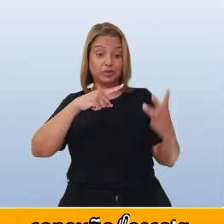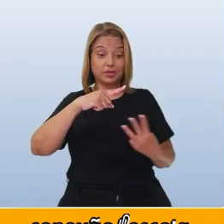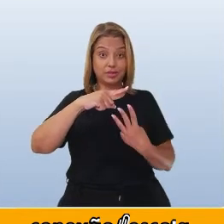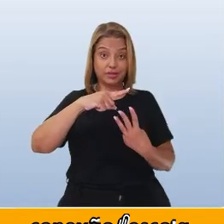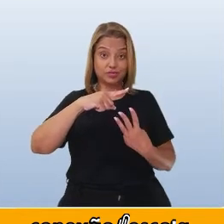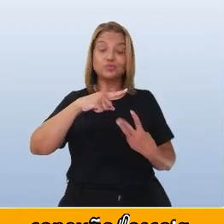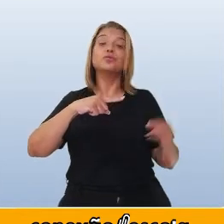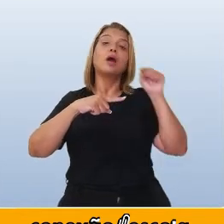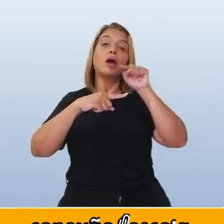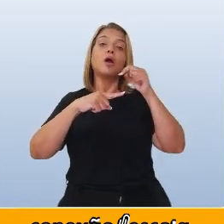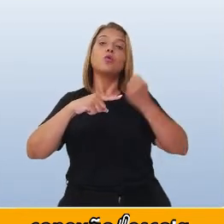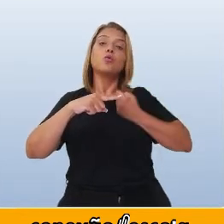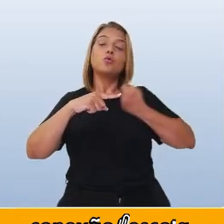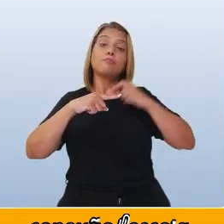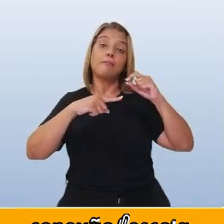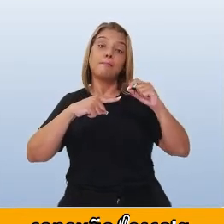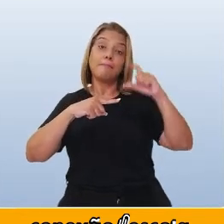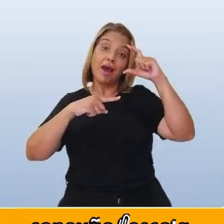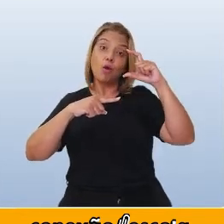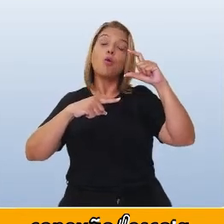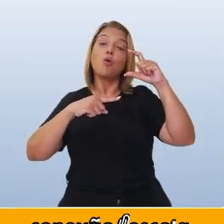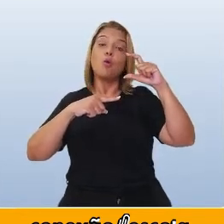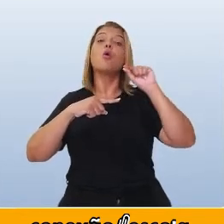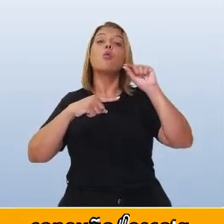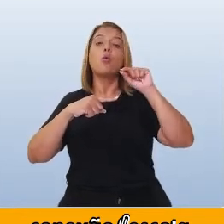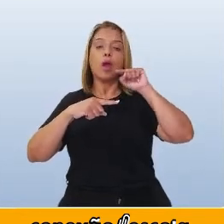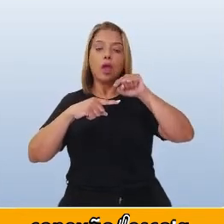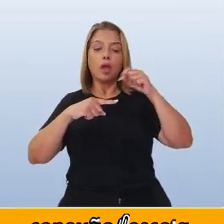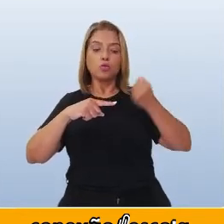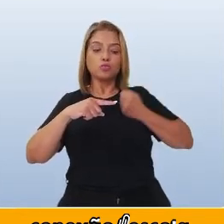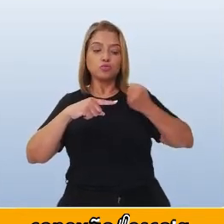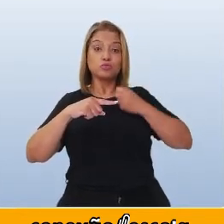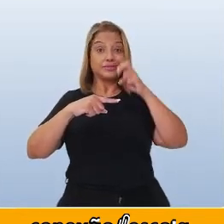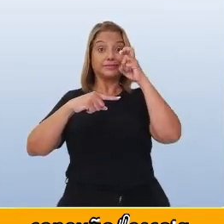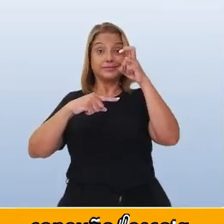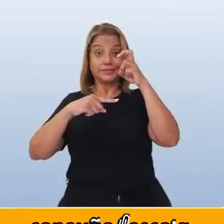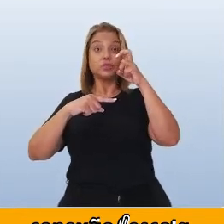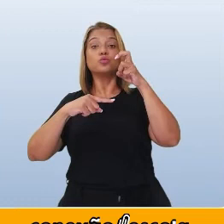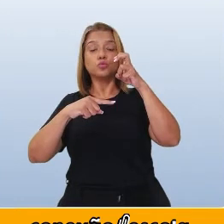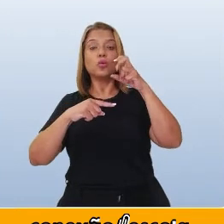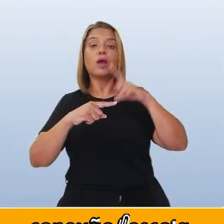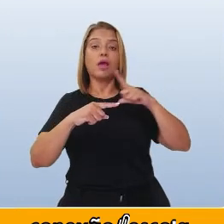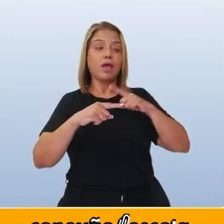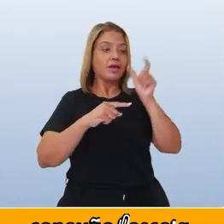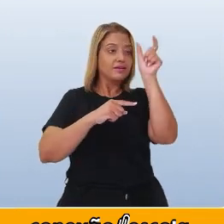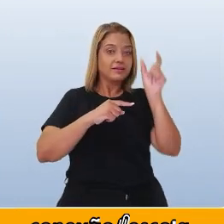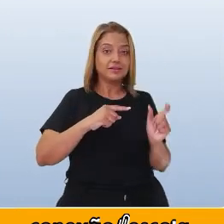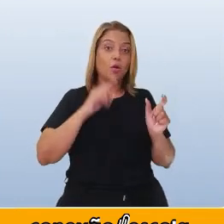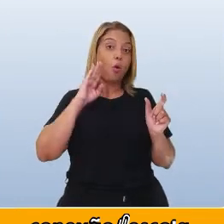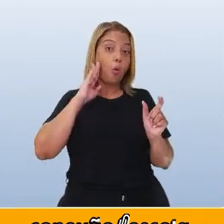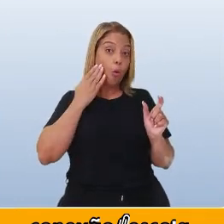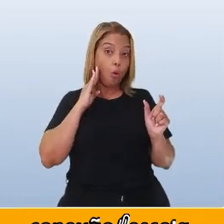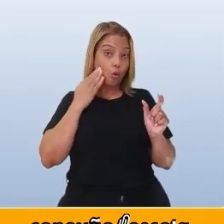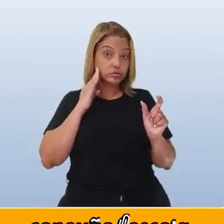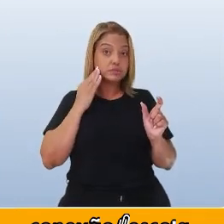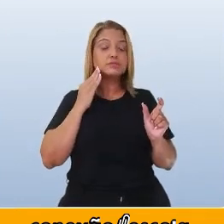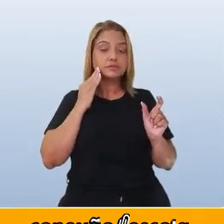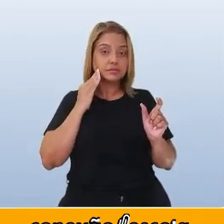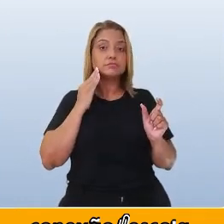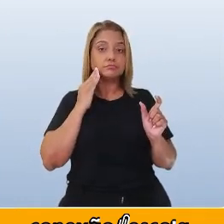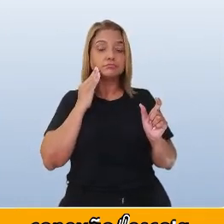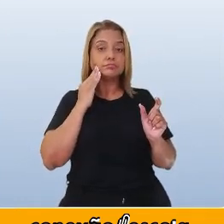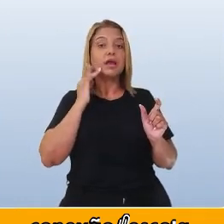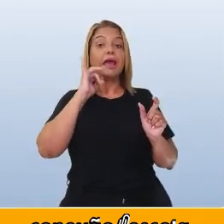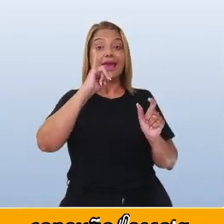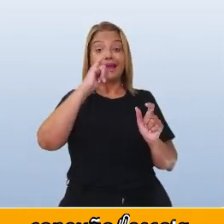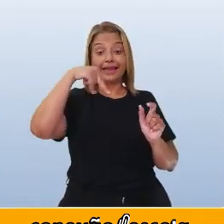o denominador. Representa 1 inteiro, que é isso que você está vendo todo destacado em rosa,